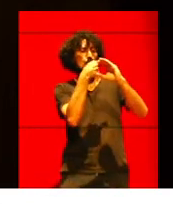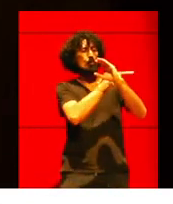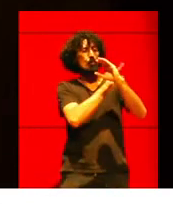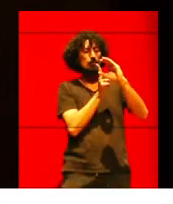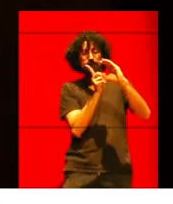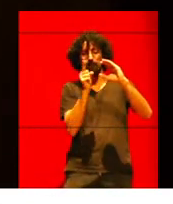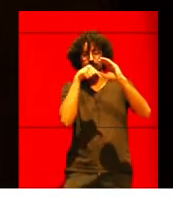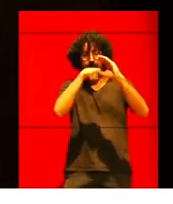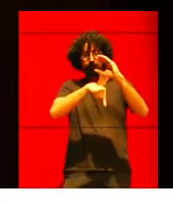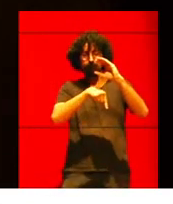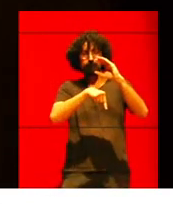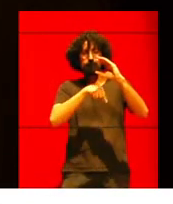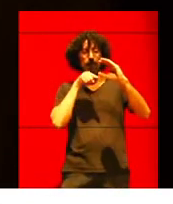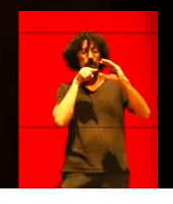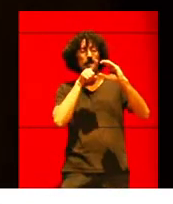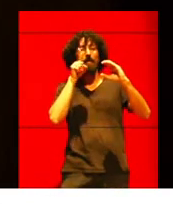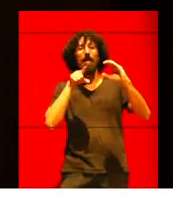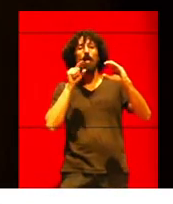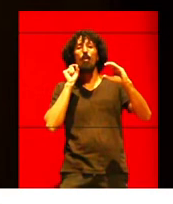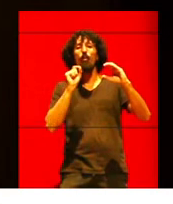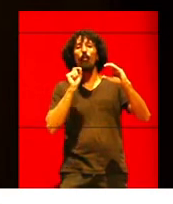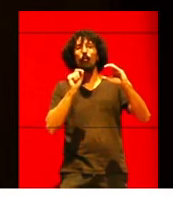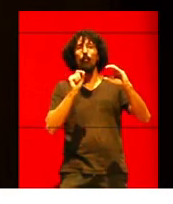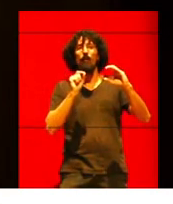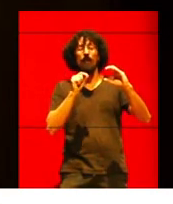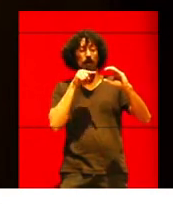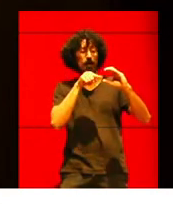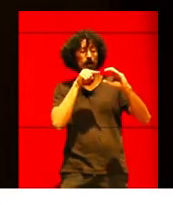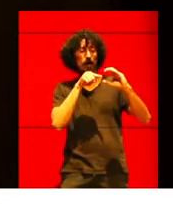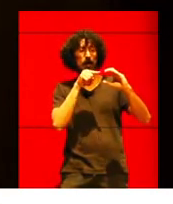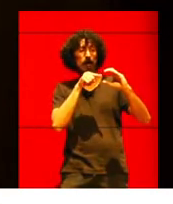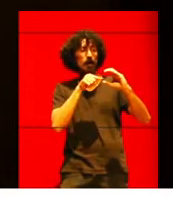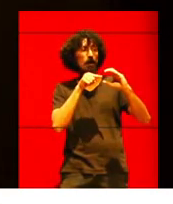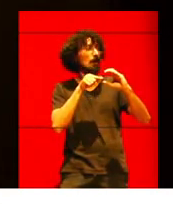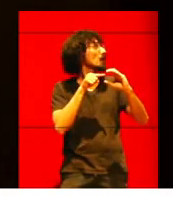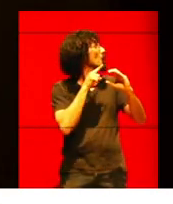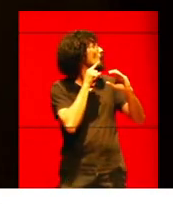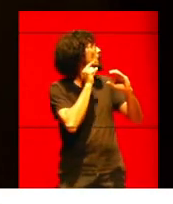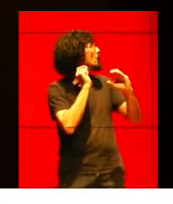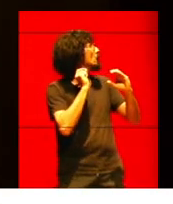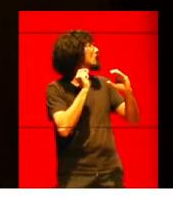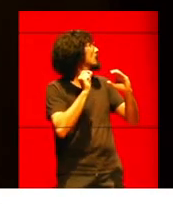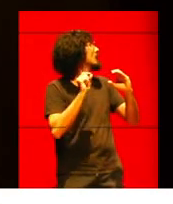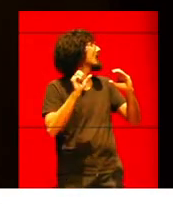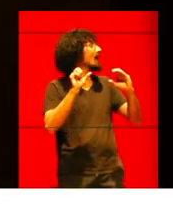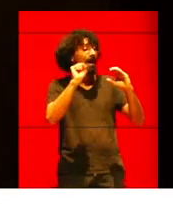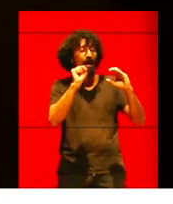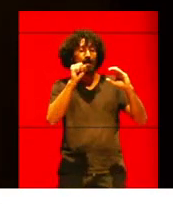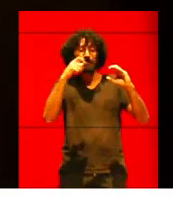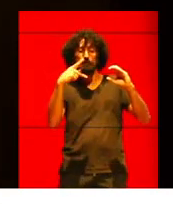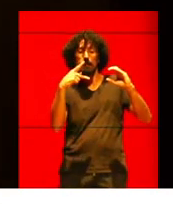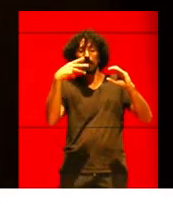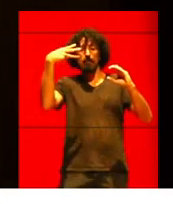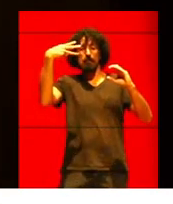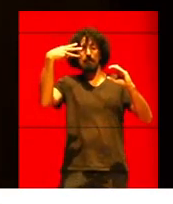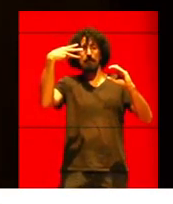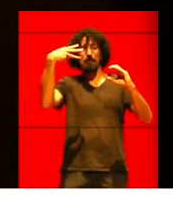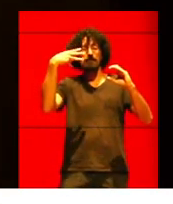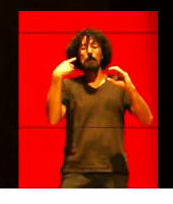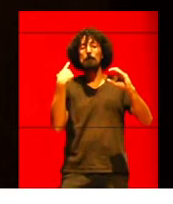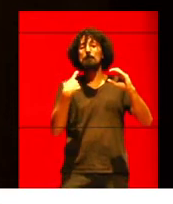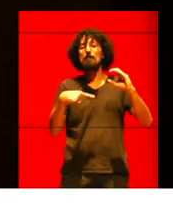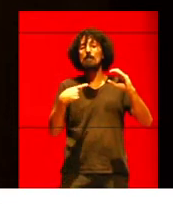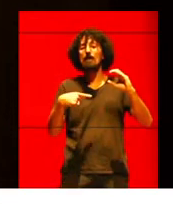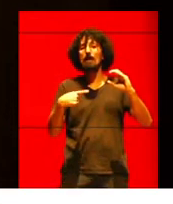ligações, ele é considerado um carbono, lê lá pra mim o quê? SP? Por que que ele